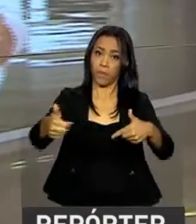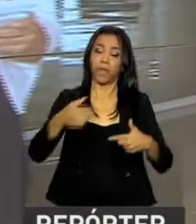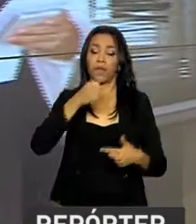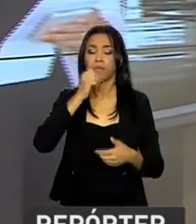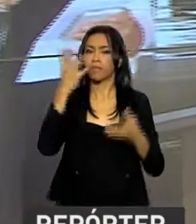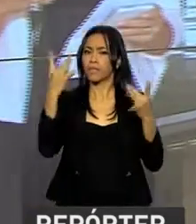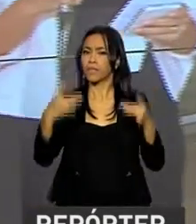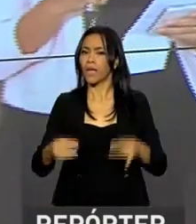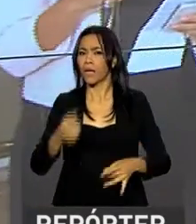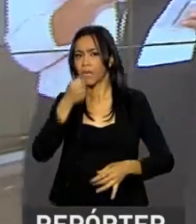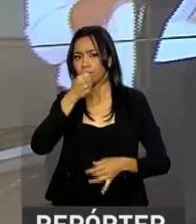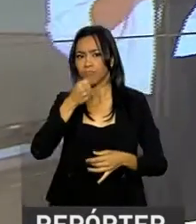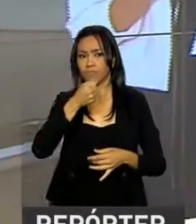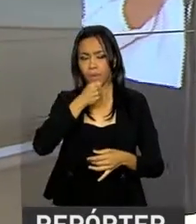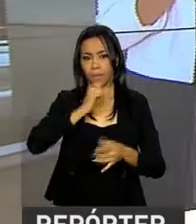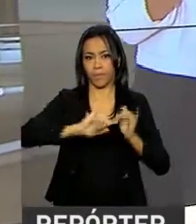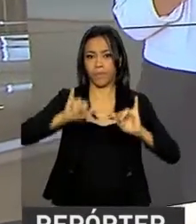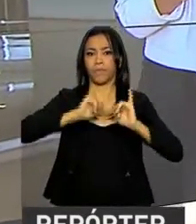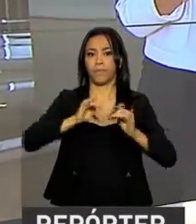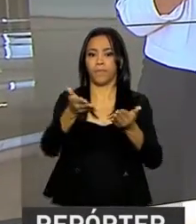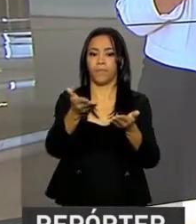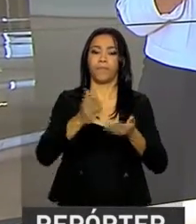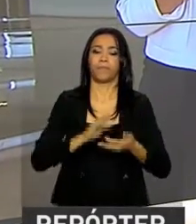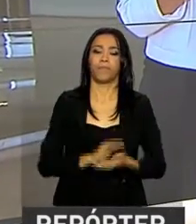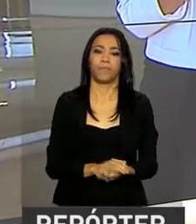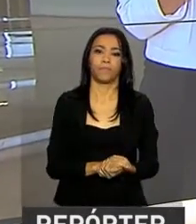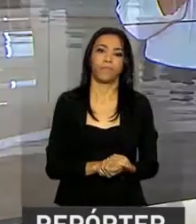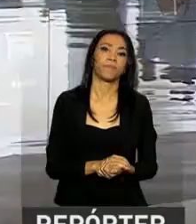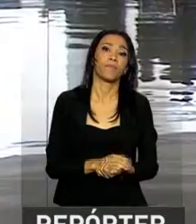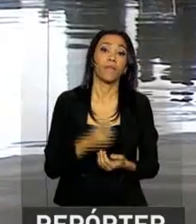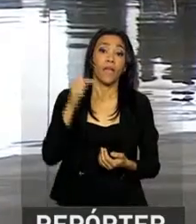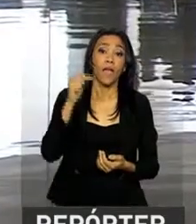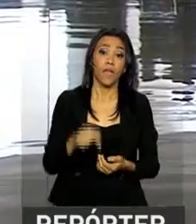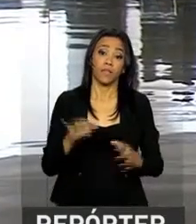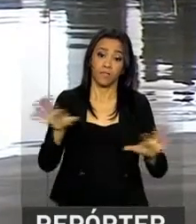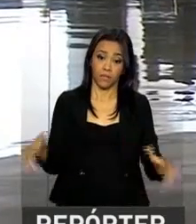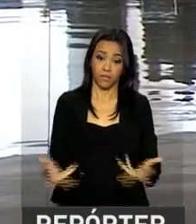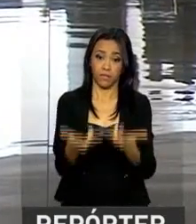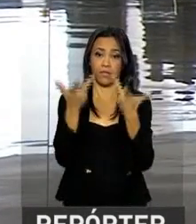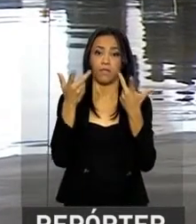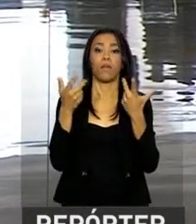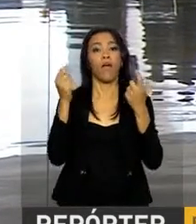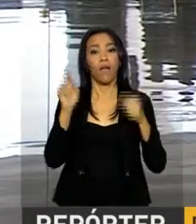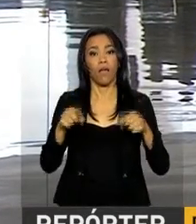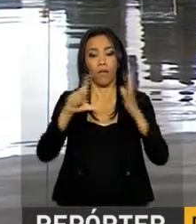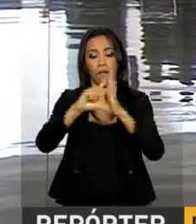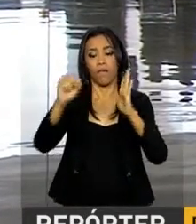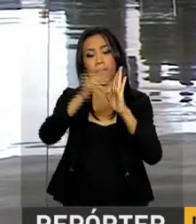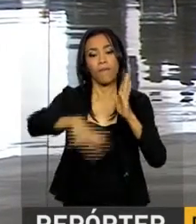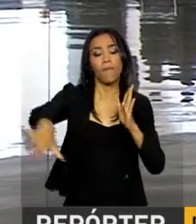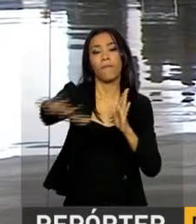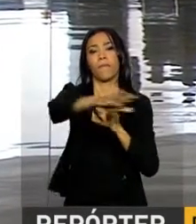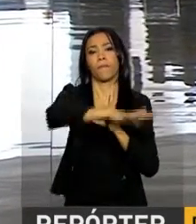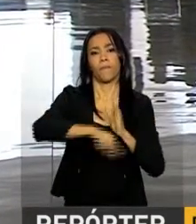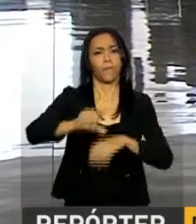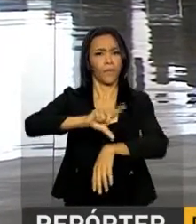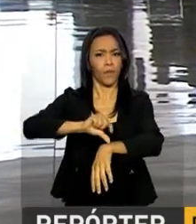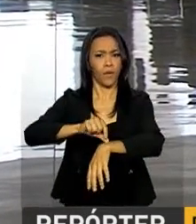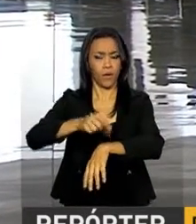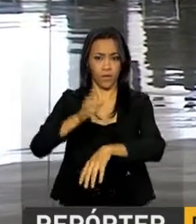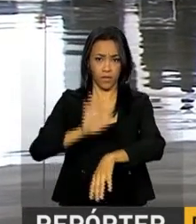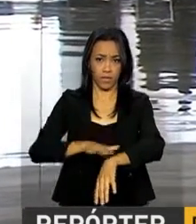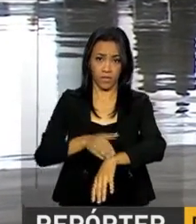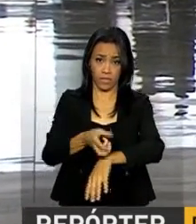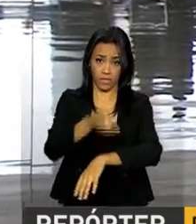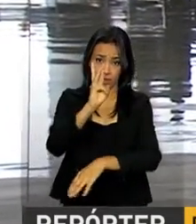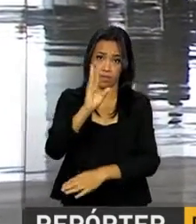gente os detalhes. Oi, Paola. Oi, Renata. Olha, essa cerimônia acontece aqui no Palácio do Planalto a partir das 15 horas.